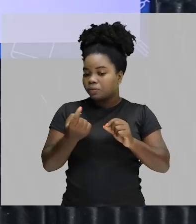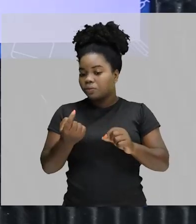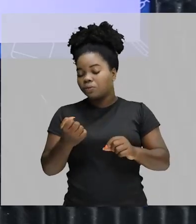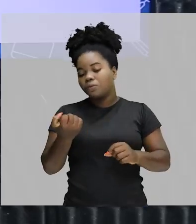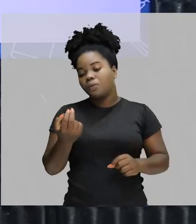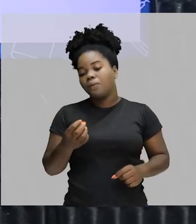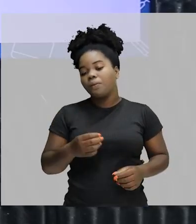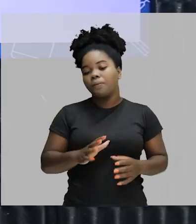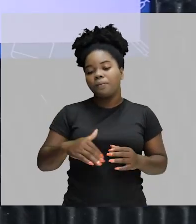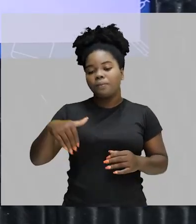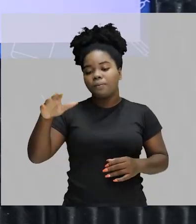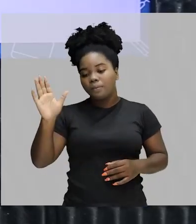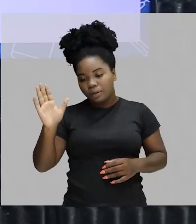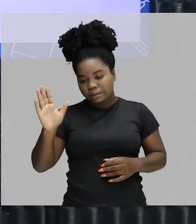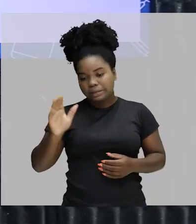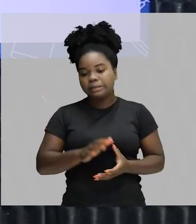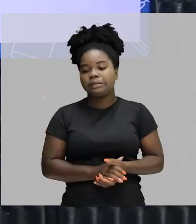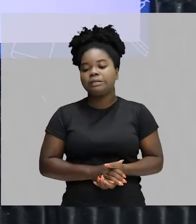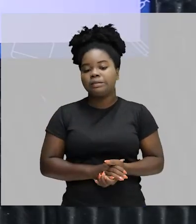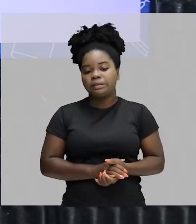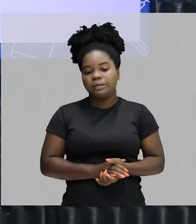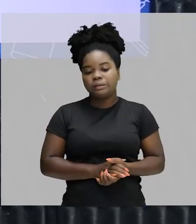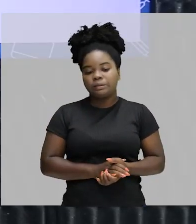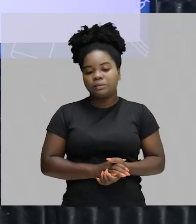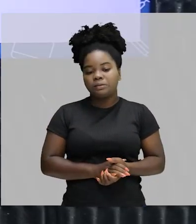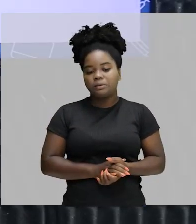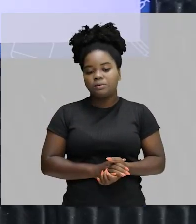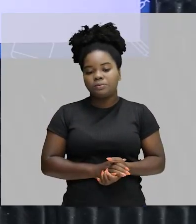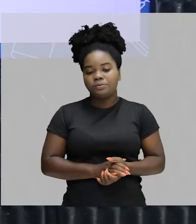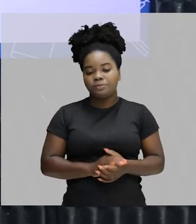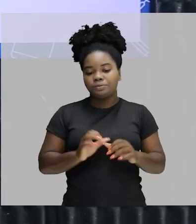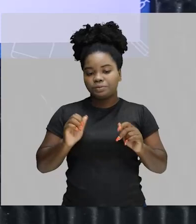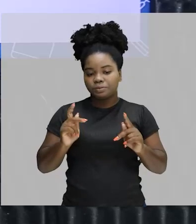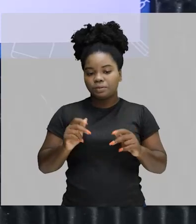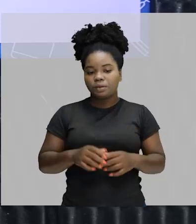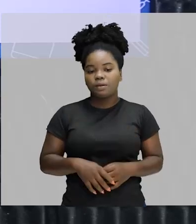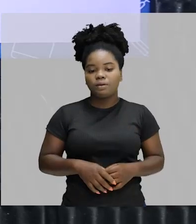ou mais seres em maior ou menor grau que os demais seres.